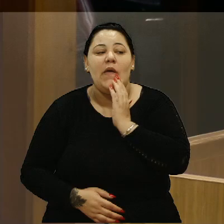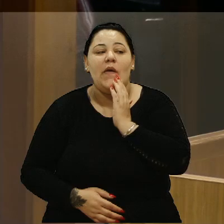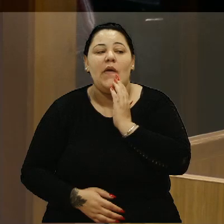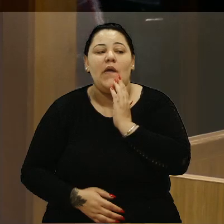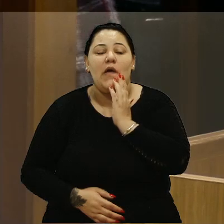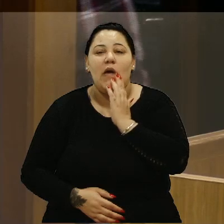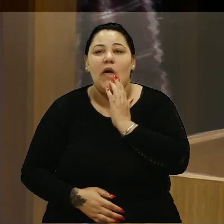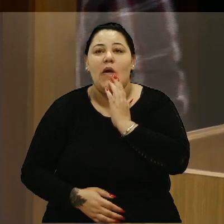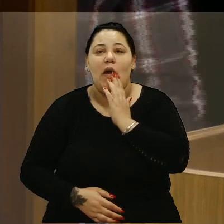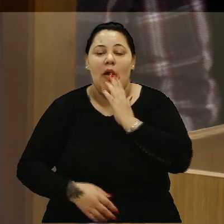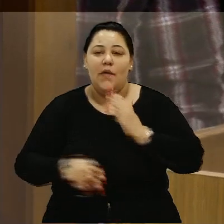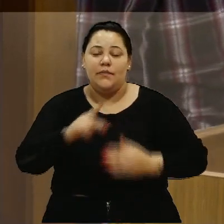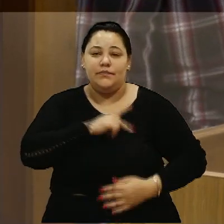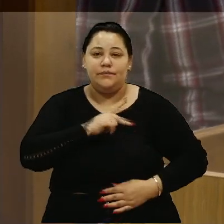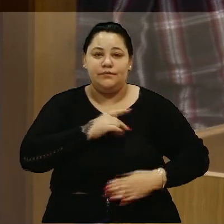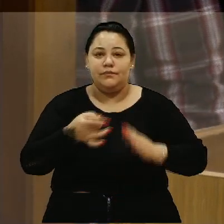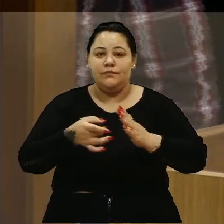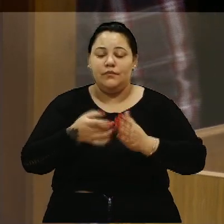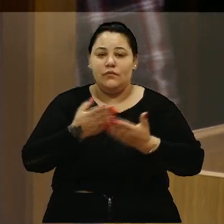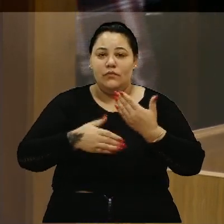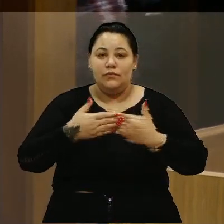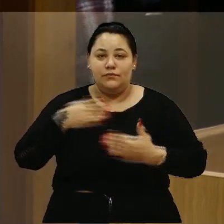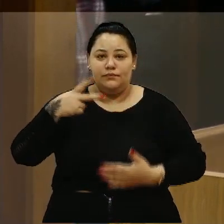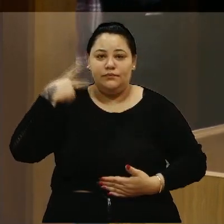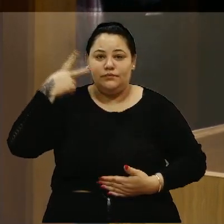Senhor presidente, senhoras e senhores vereadores,